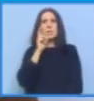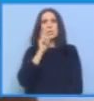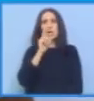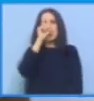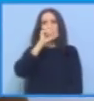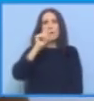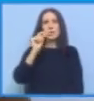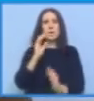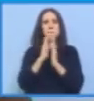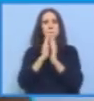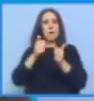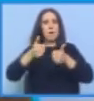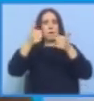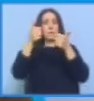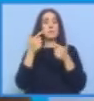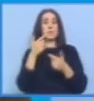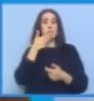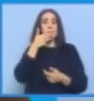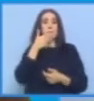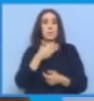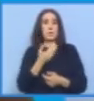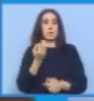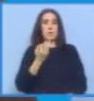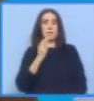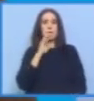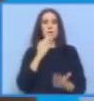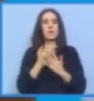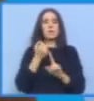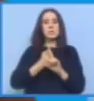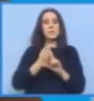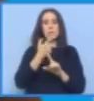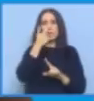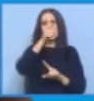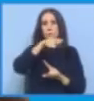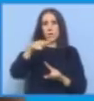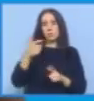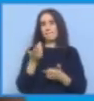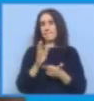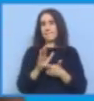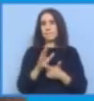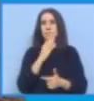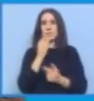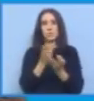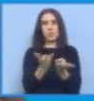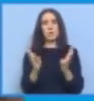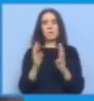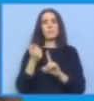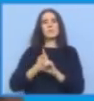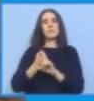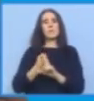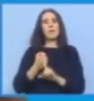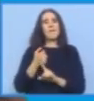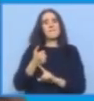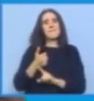a catedral, não é? Quer dizer, são experiências realmente que desafiam o ser humano, e neste caso concreto os jovens que gostam de desafios,